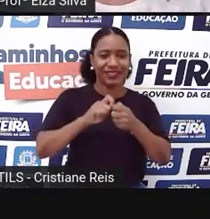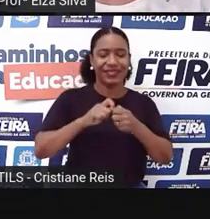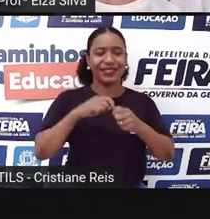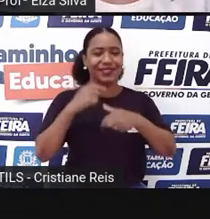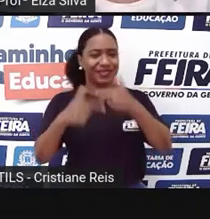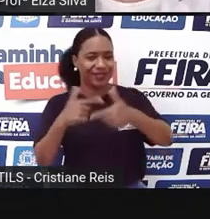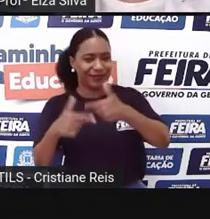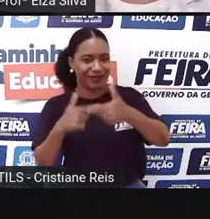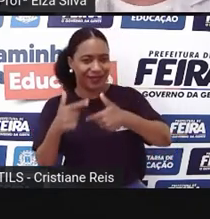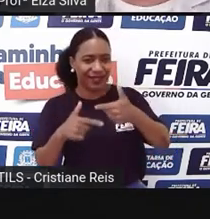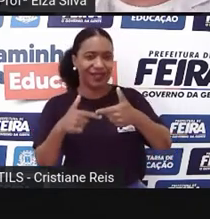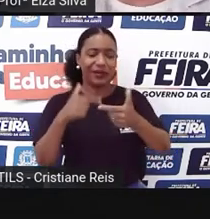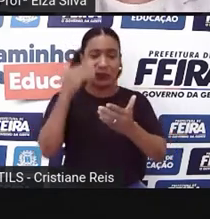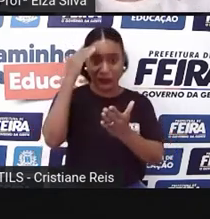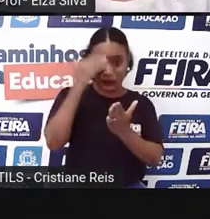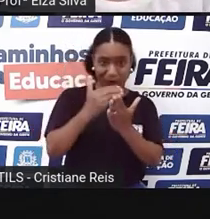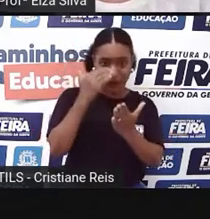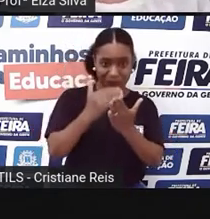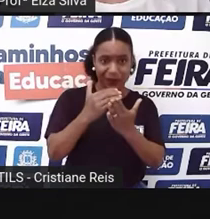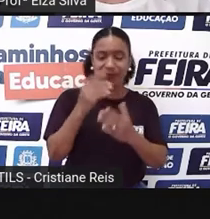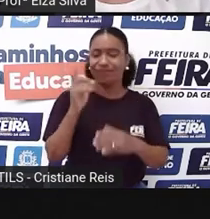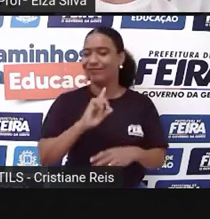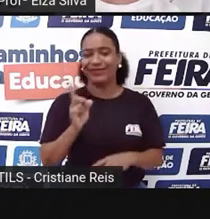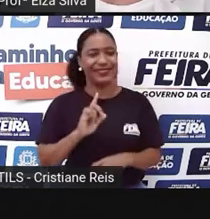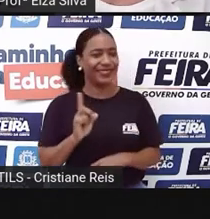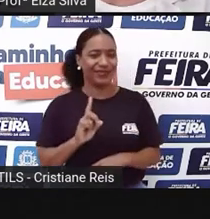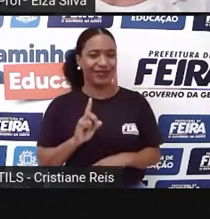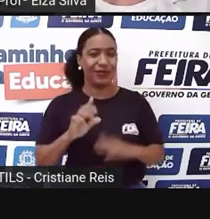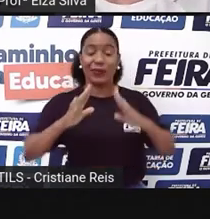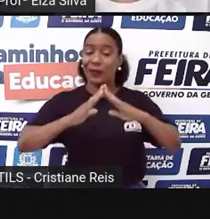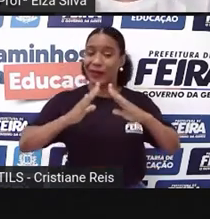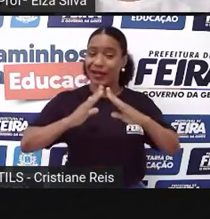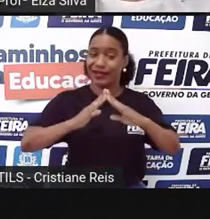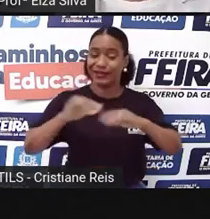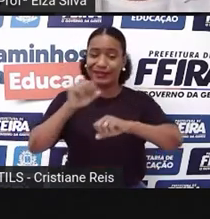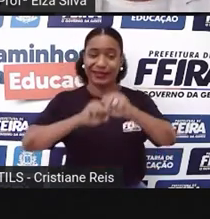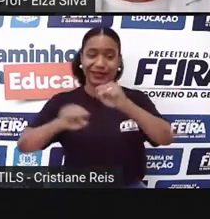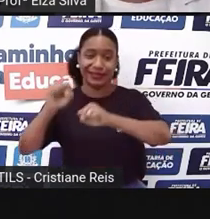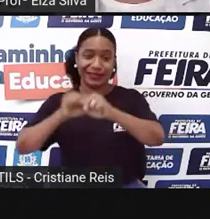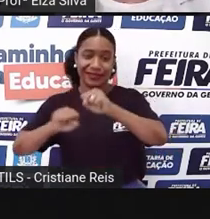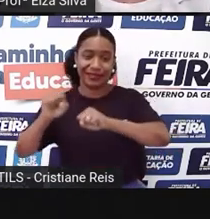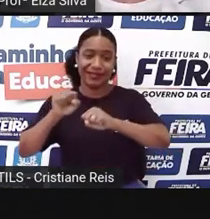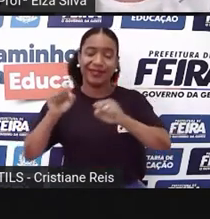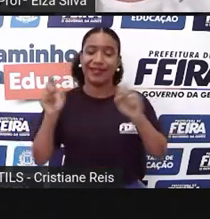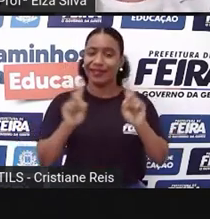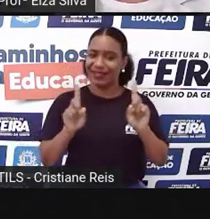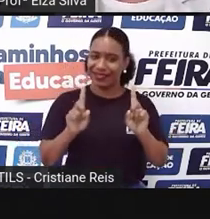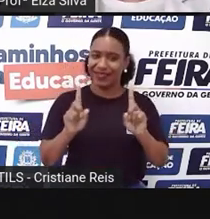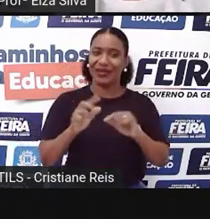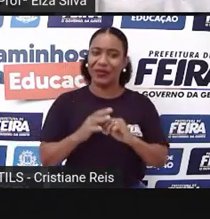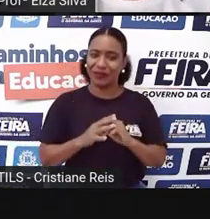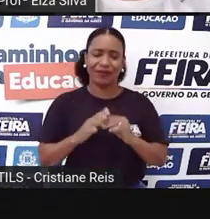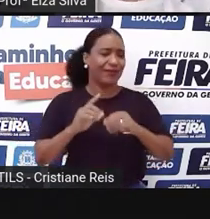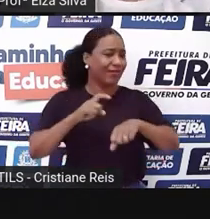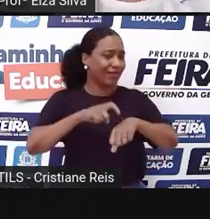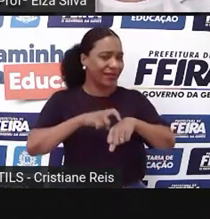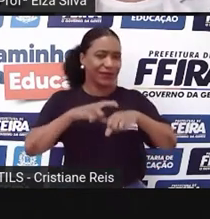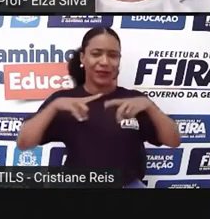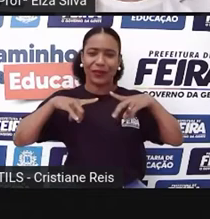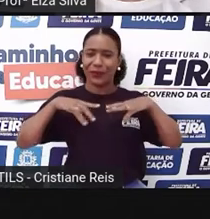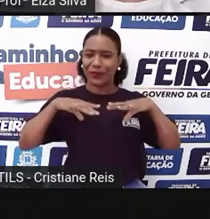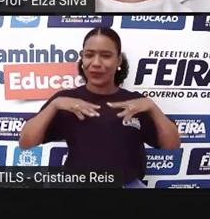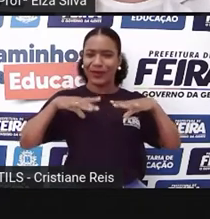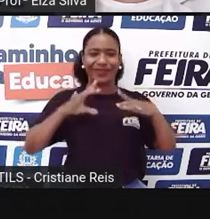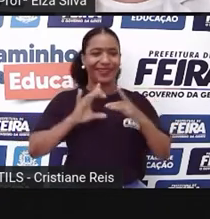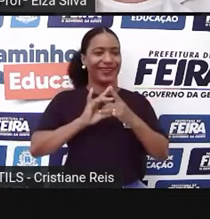como trabalhar, estudar, fazer as tarefas domésticas. Então, essa é a primeira compreensão que a gente consegue a respeito do